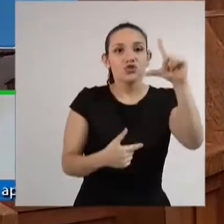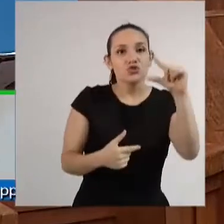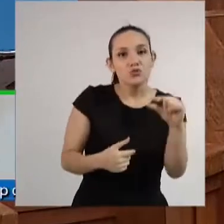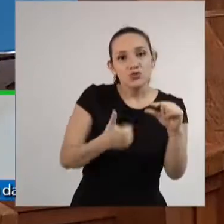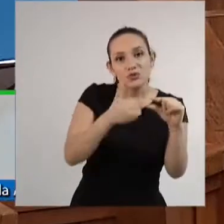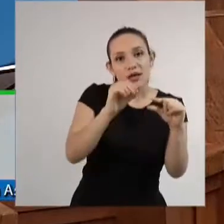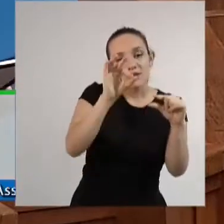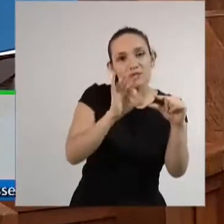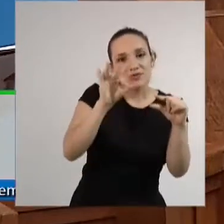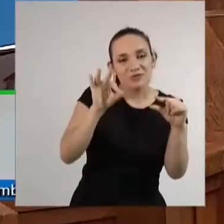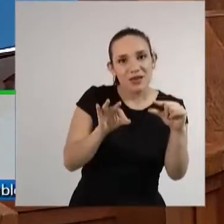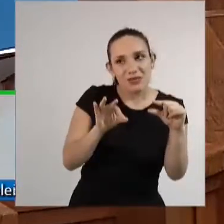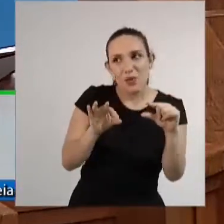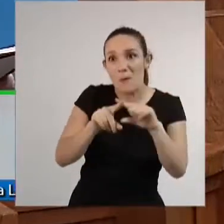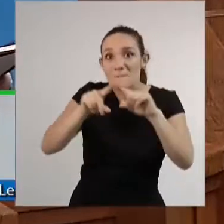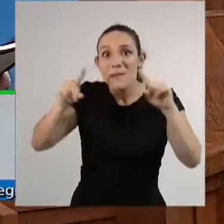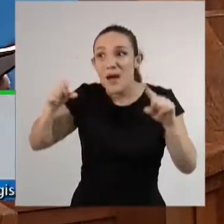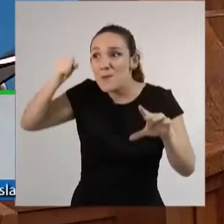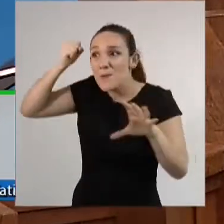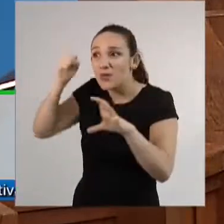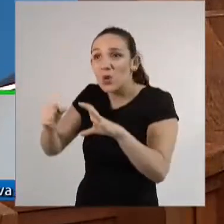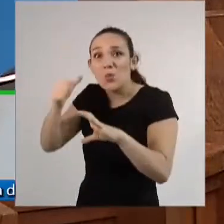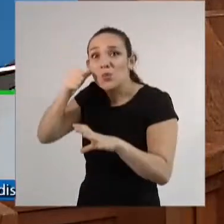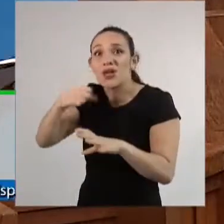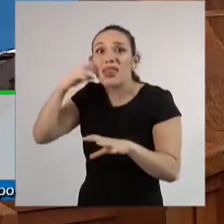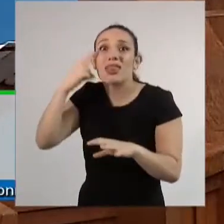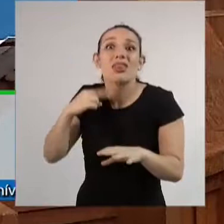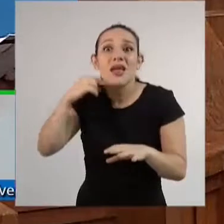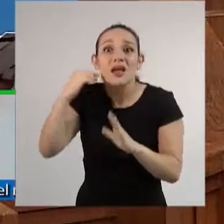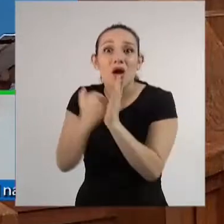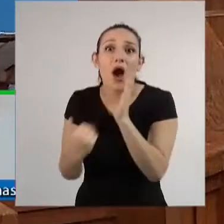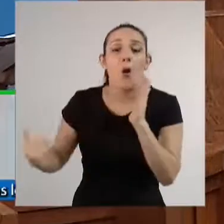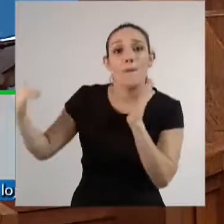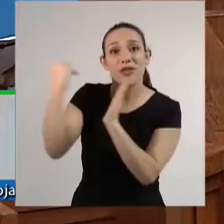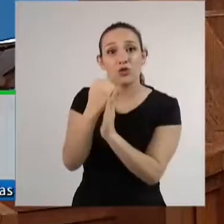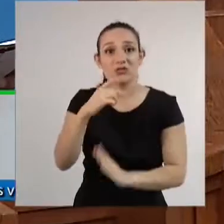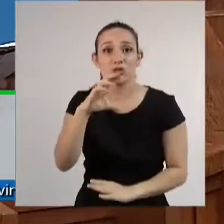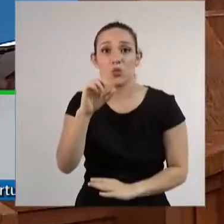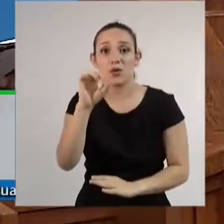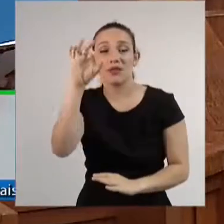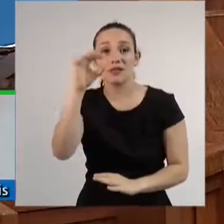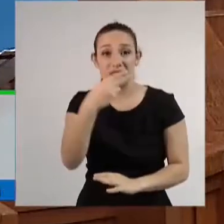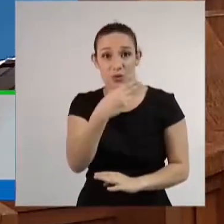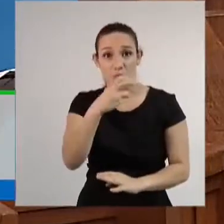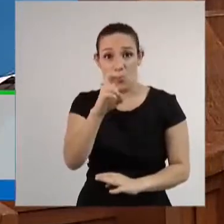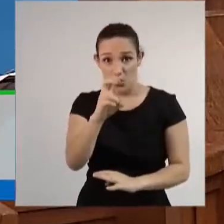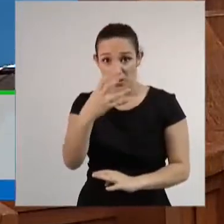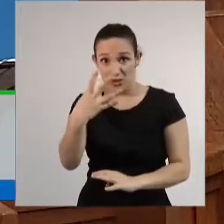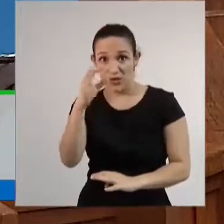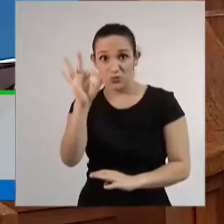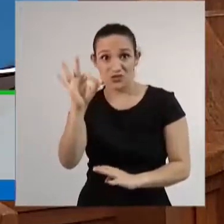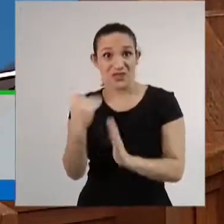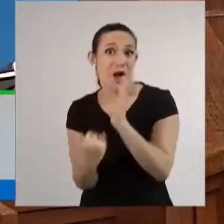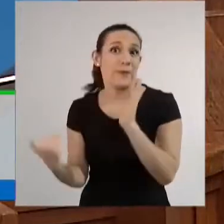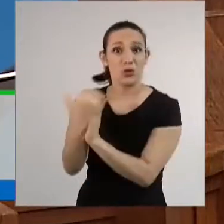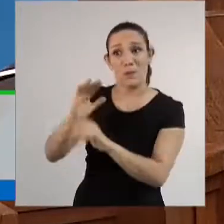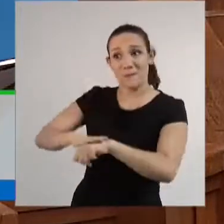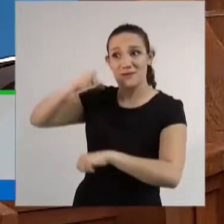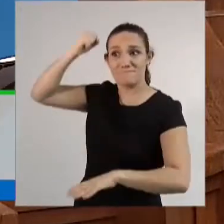mesmo período, o assassinato de mulheres negras subiu 54%. Num grupo